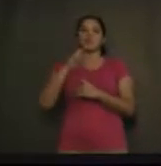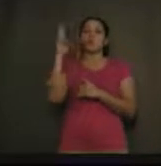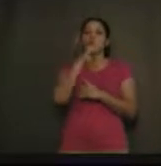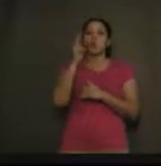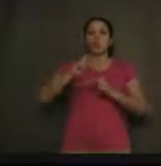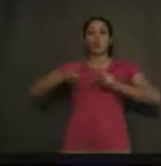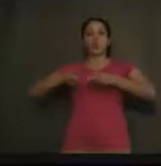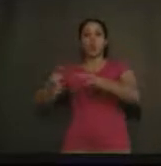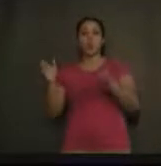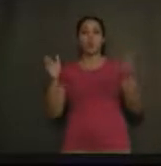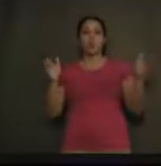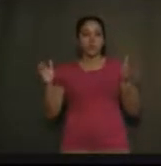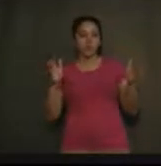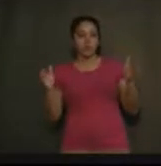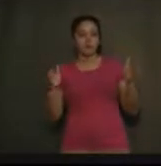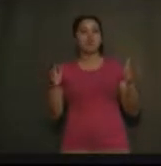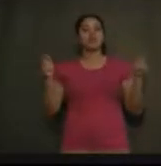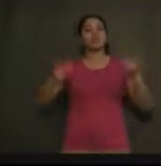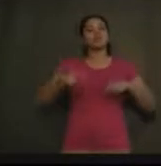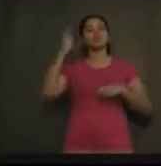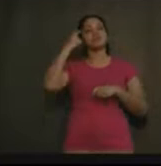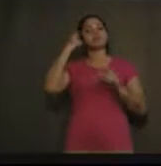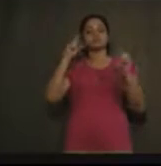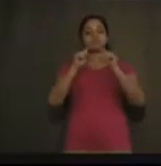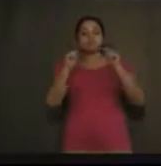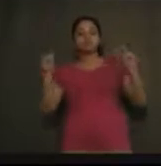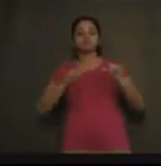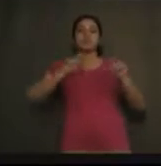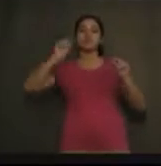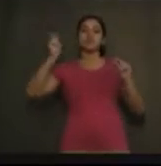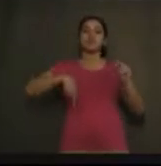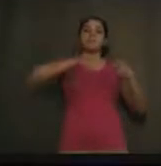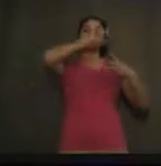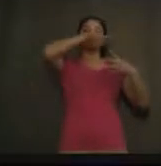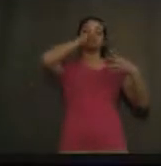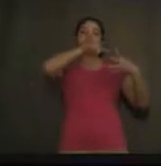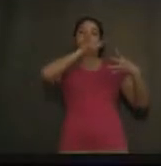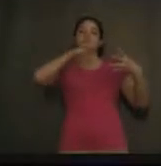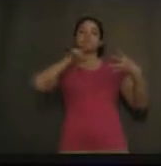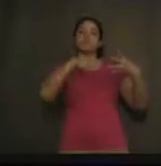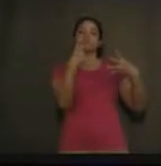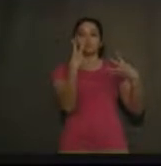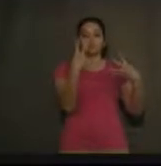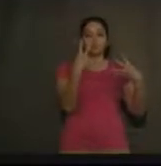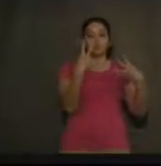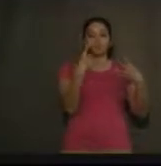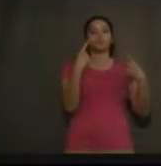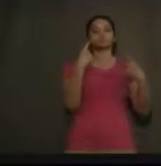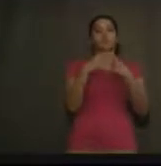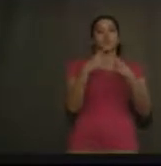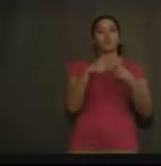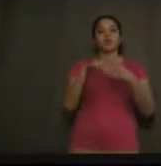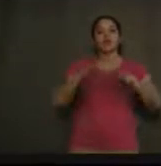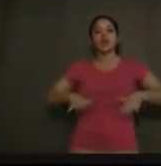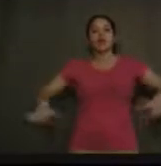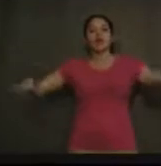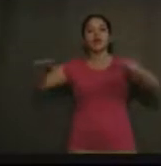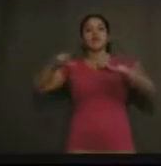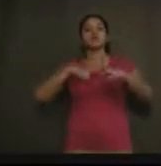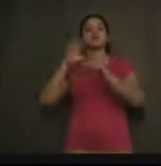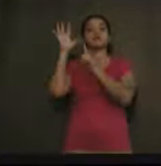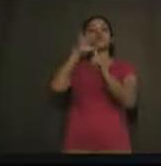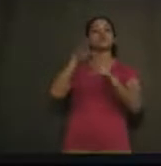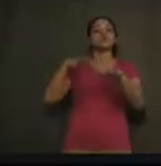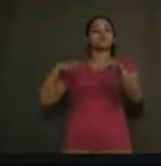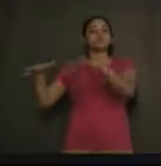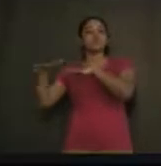para eliminar uma das coordenadas, e portanto o espaço dinâmico, o espaço em que ocorre o movimento nesse problema, é um